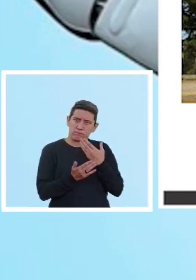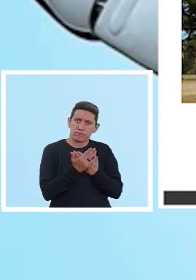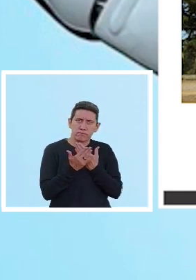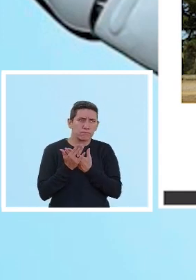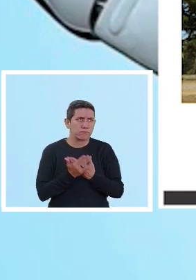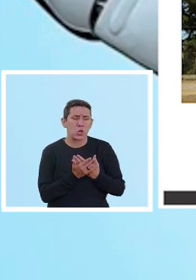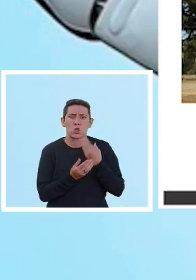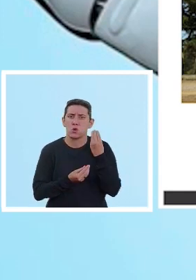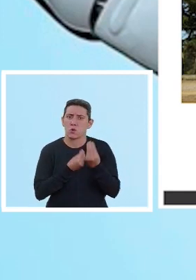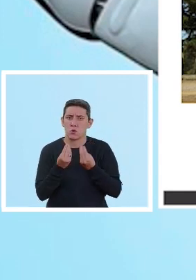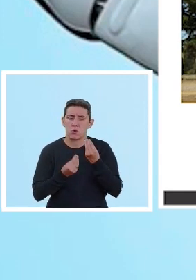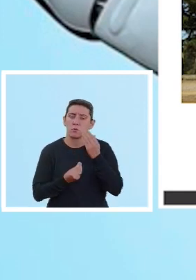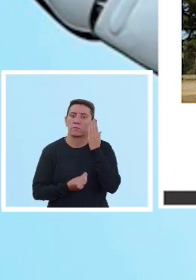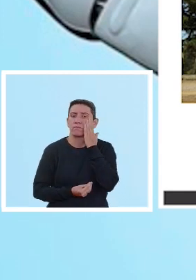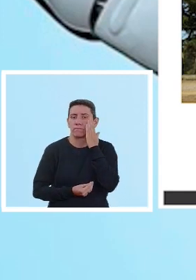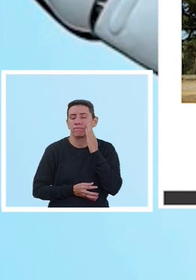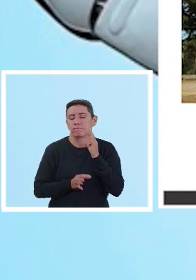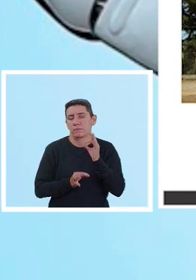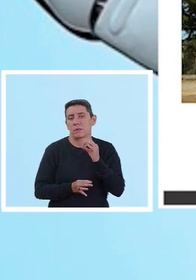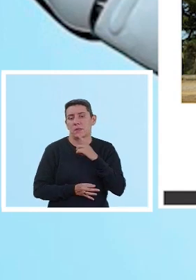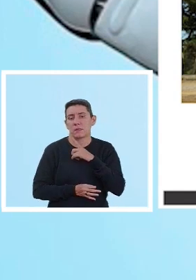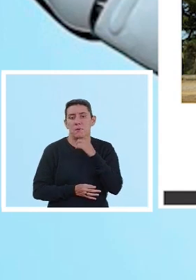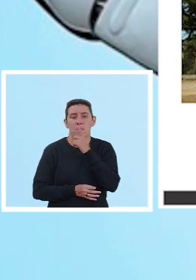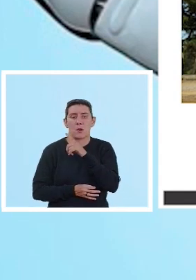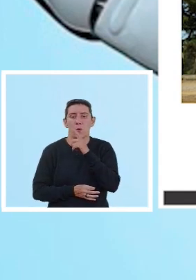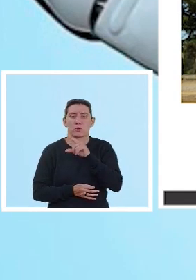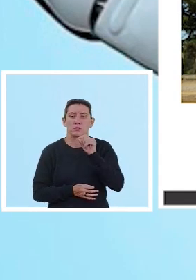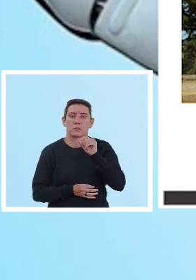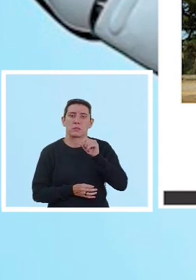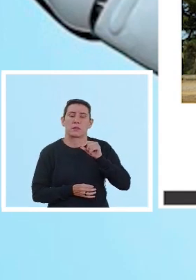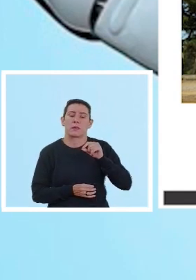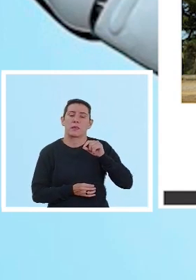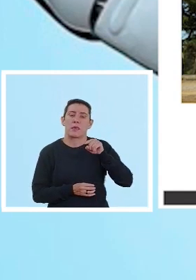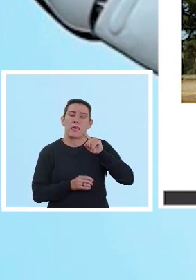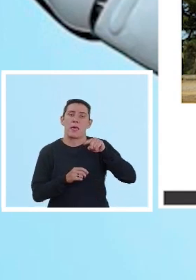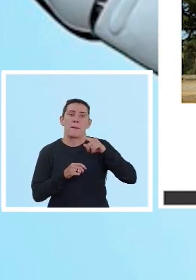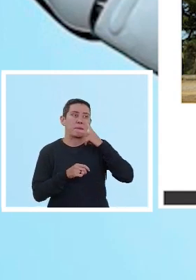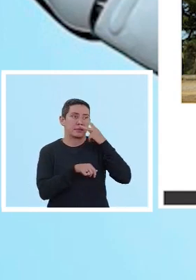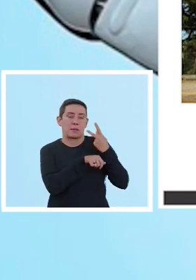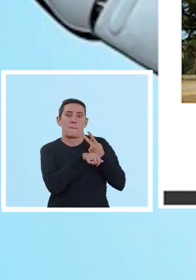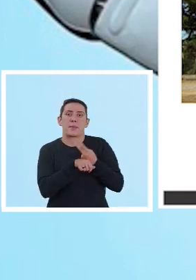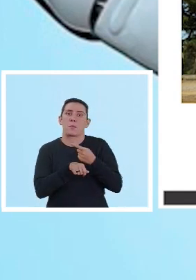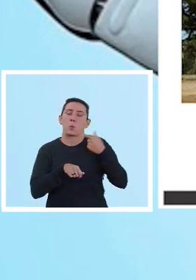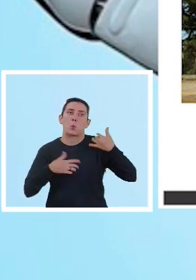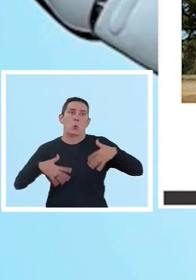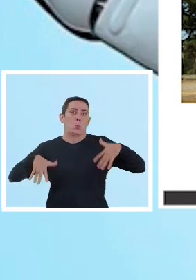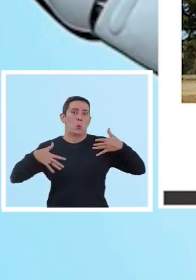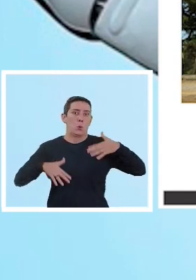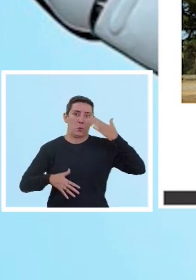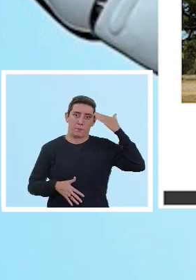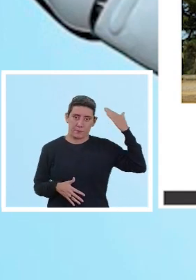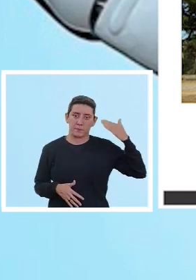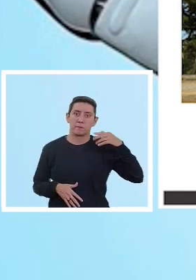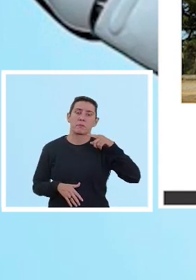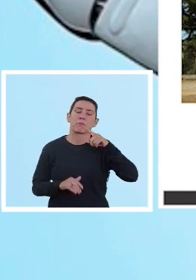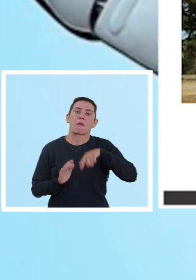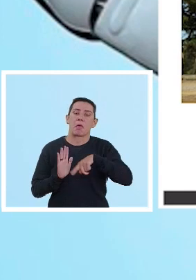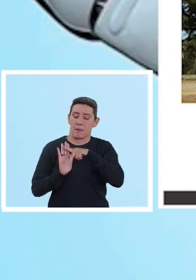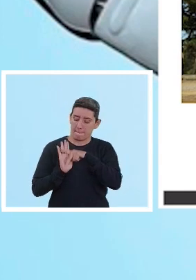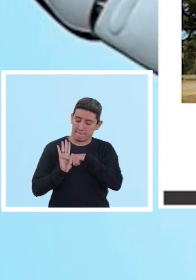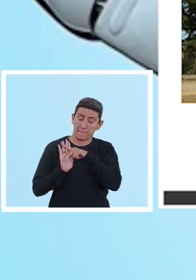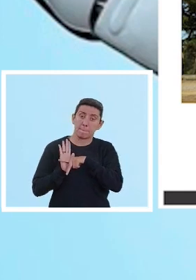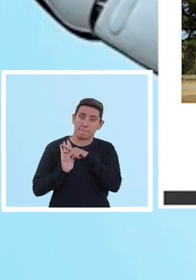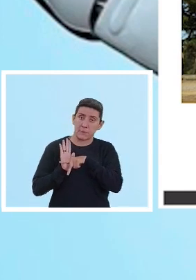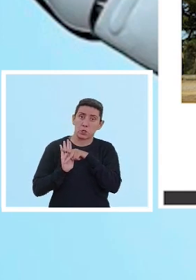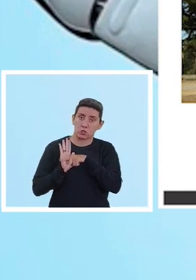Realmente esse é uma é a condecoração acima aí no país e nós recebemos esse prêmio de um projeto que nós